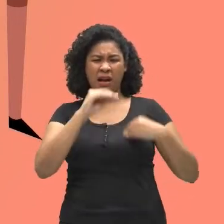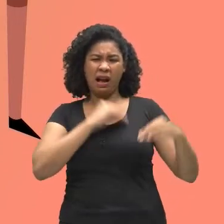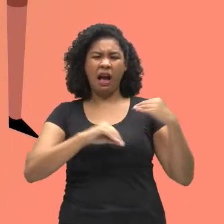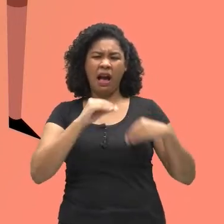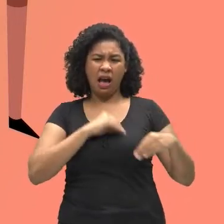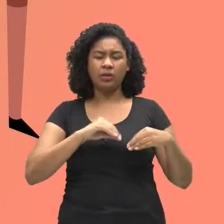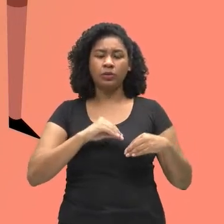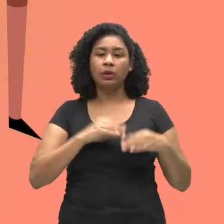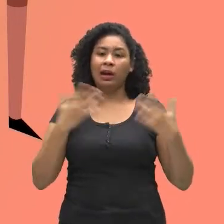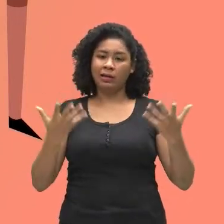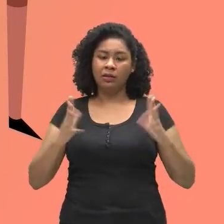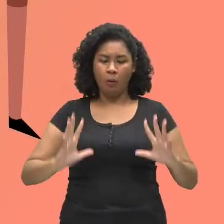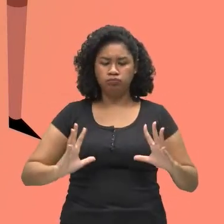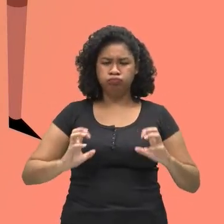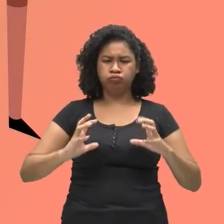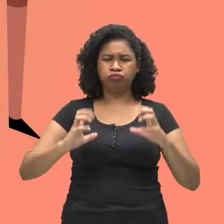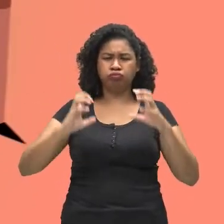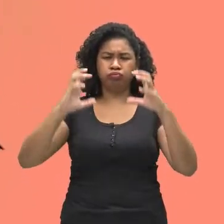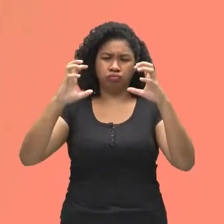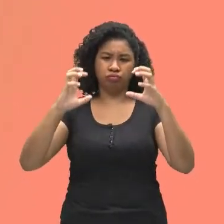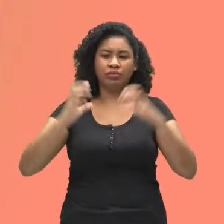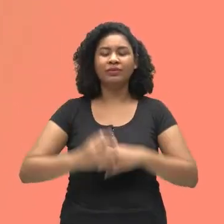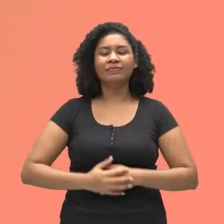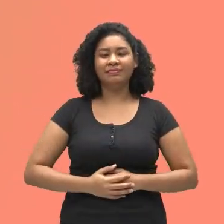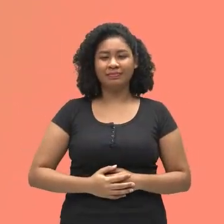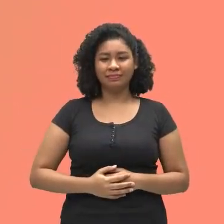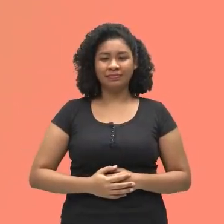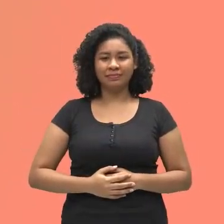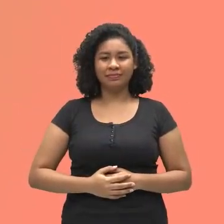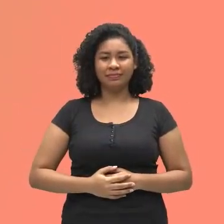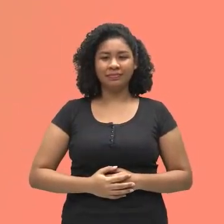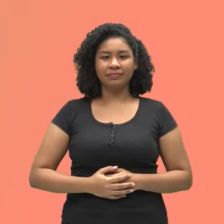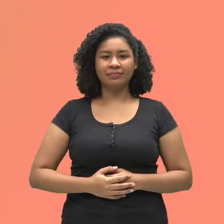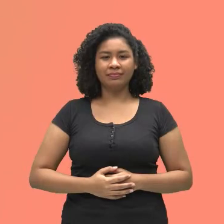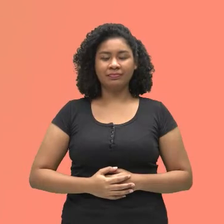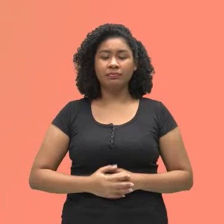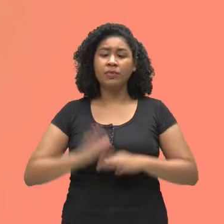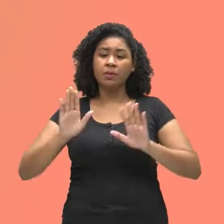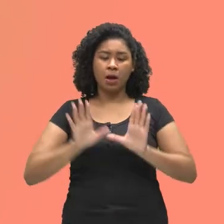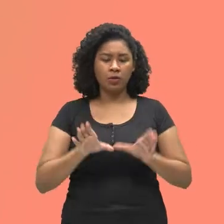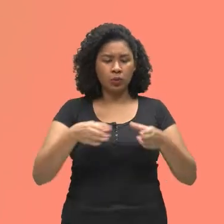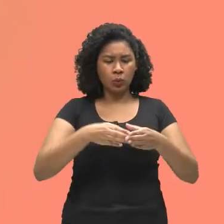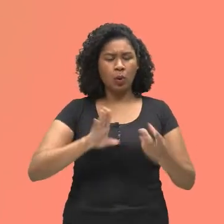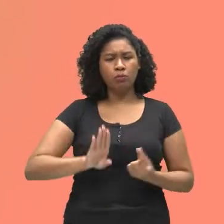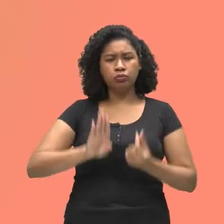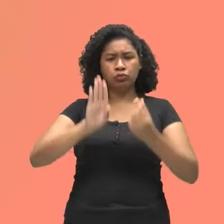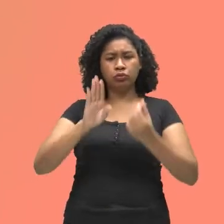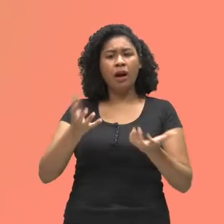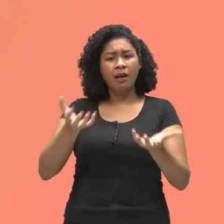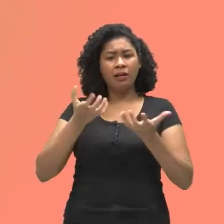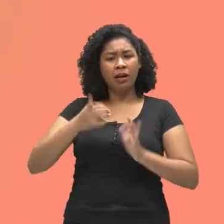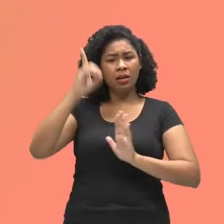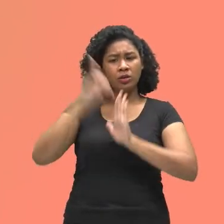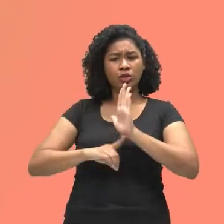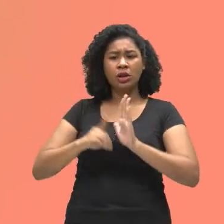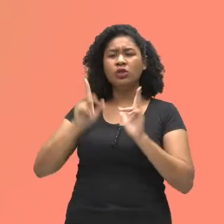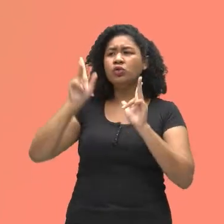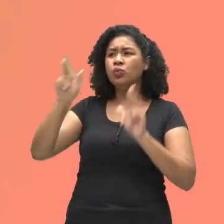ocasionou desentendimentos entre as duas. Sendo que a burguesia queria ter as mesmas regalias que a